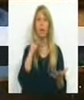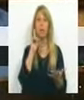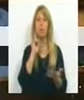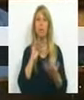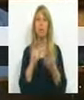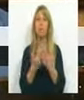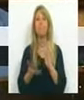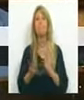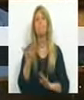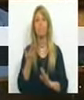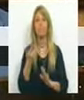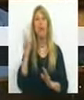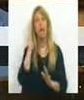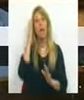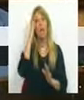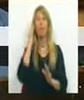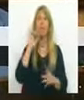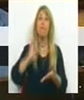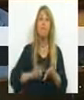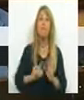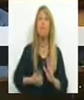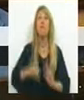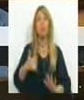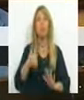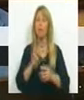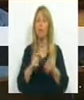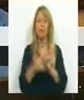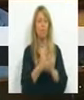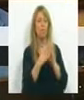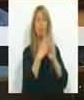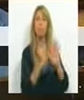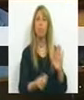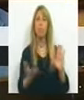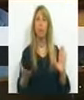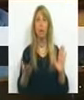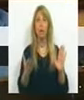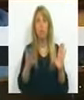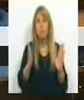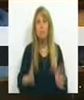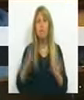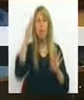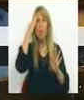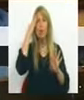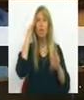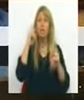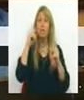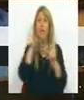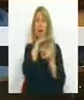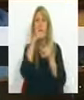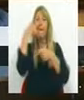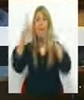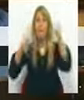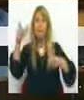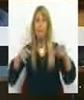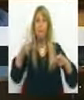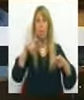importância e achamos que é fundamental uma alteração de paradigmas por forma a que haja uma grande consciencialização ambiental e seja